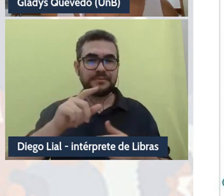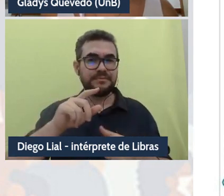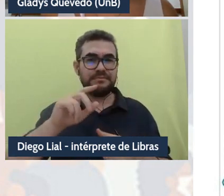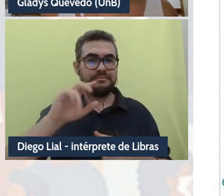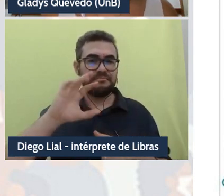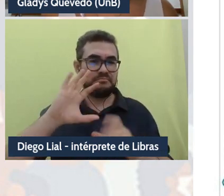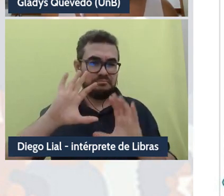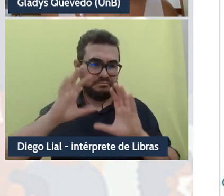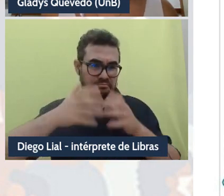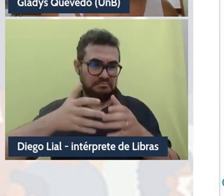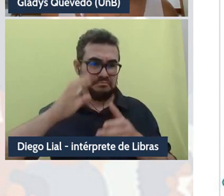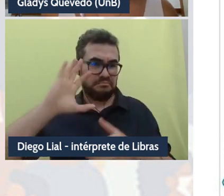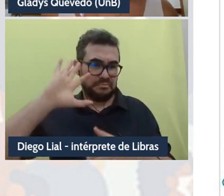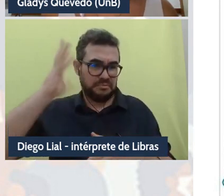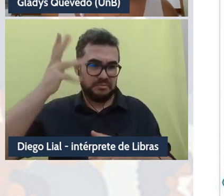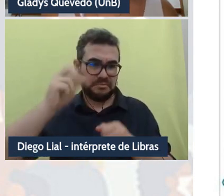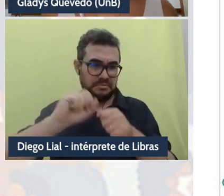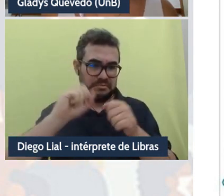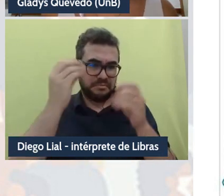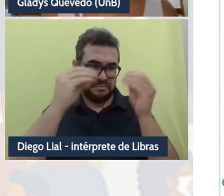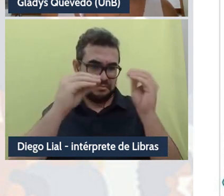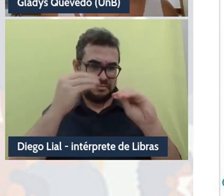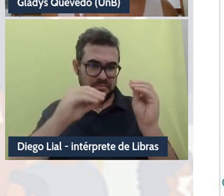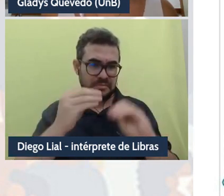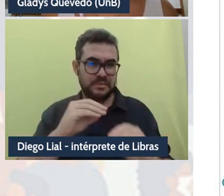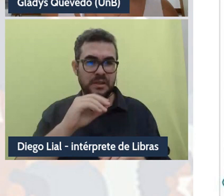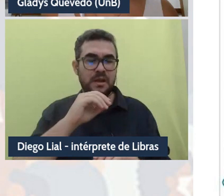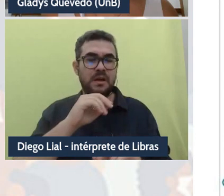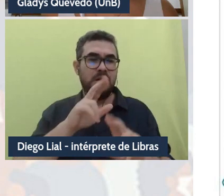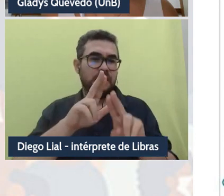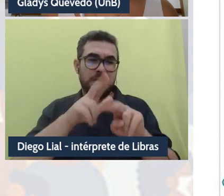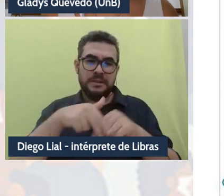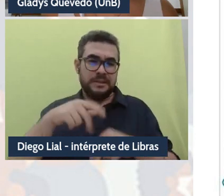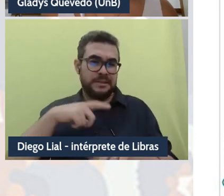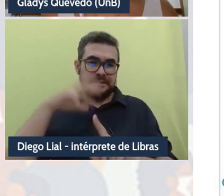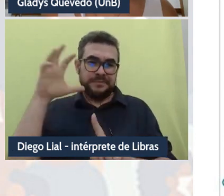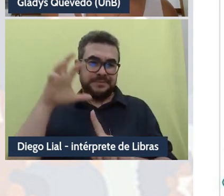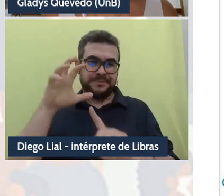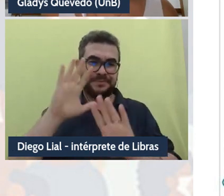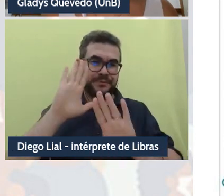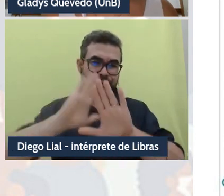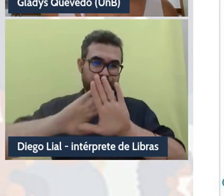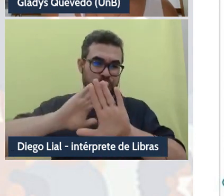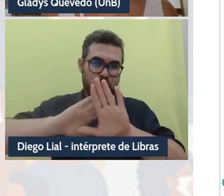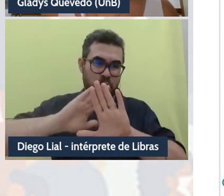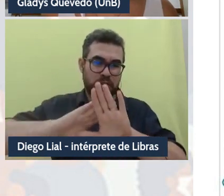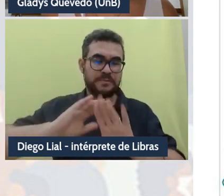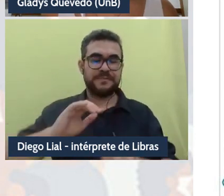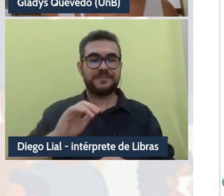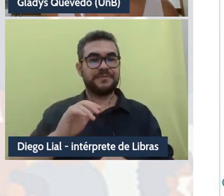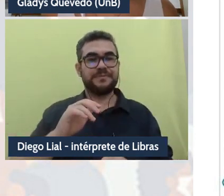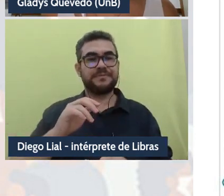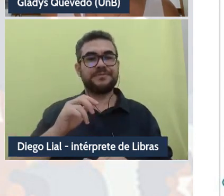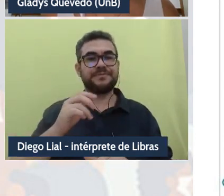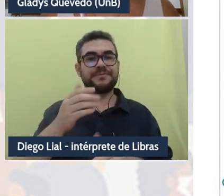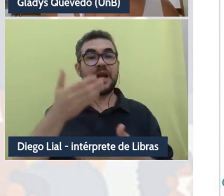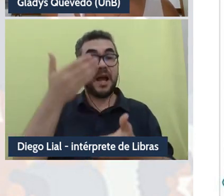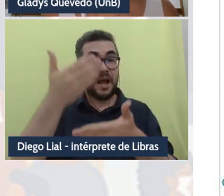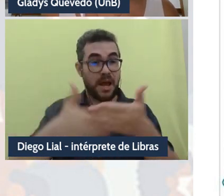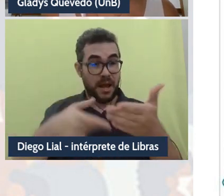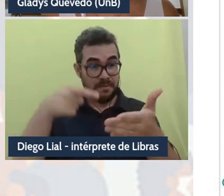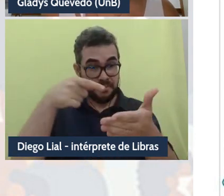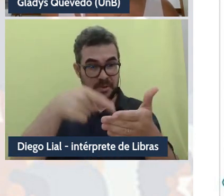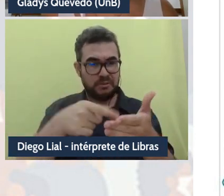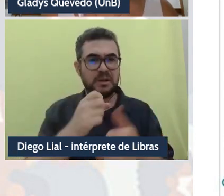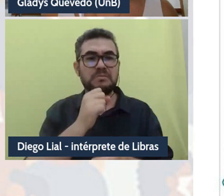por questões ideológicas, né? Então, a avaliação nesses últimos anos, ela comprovou para